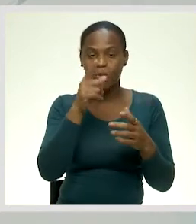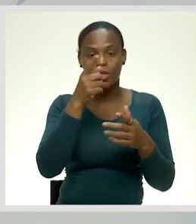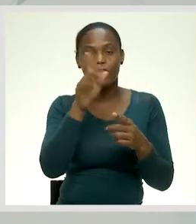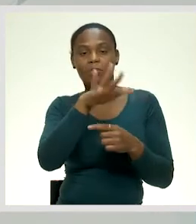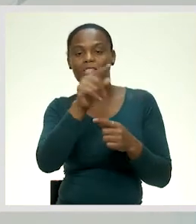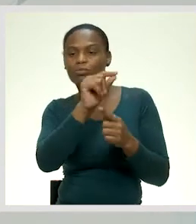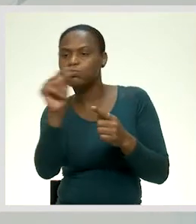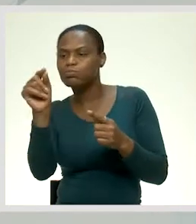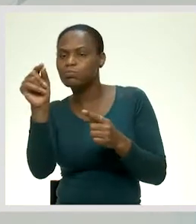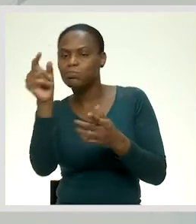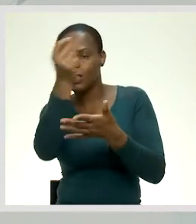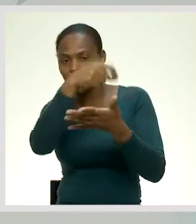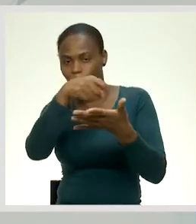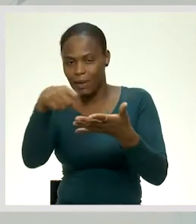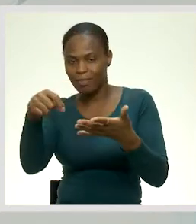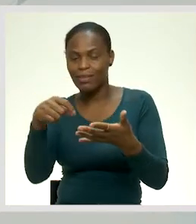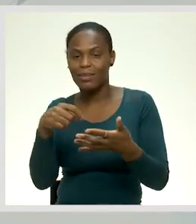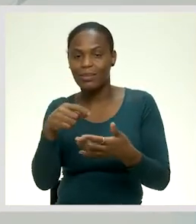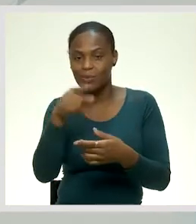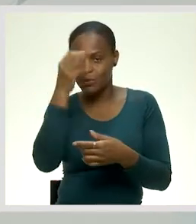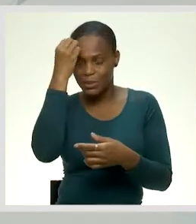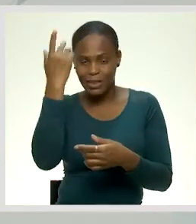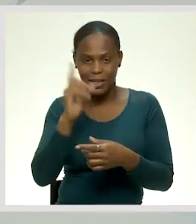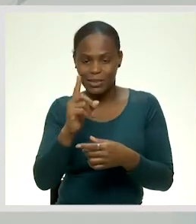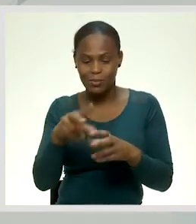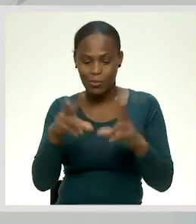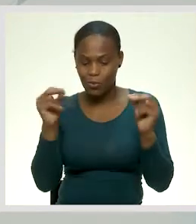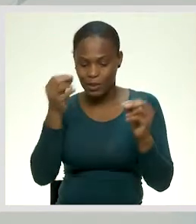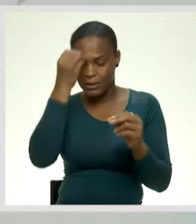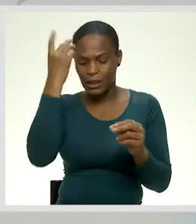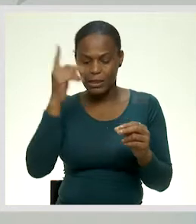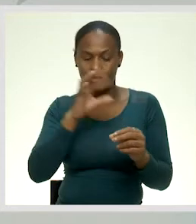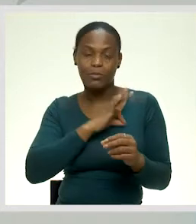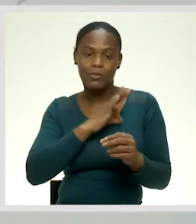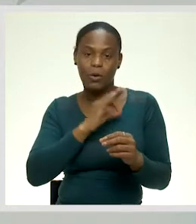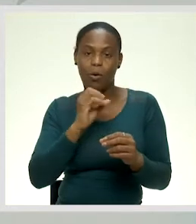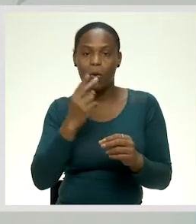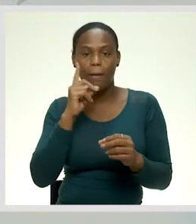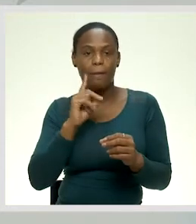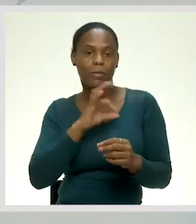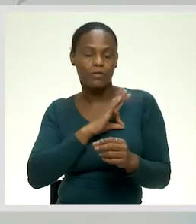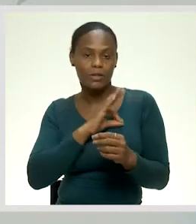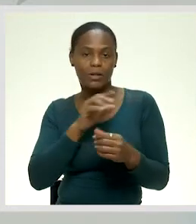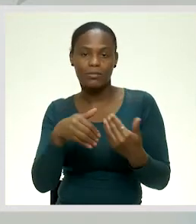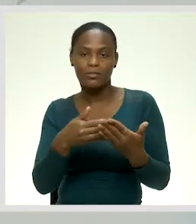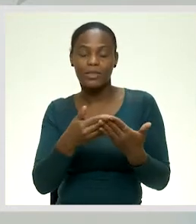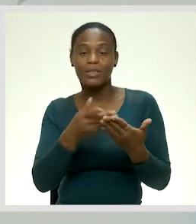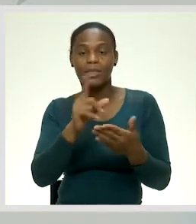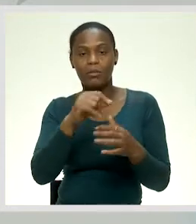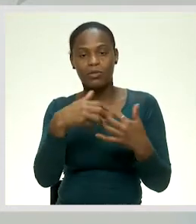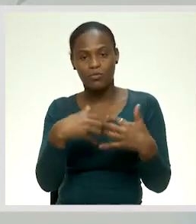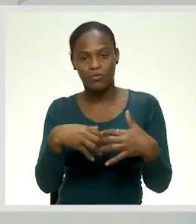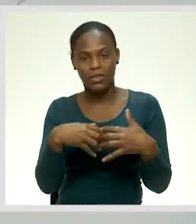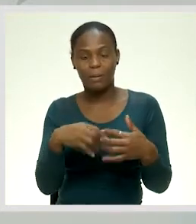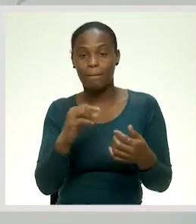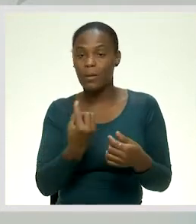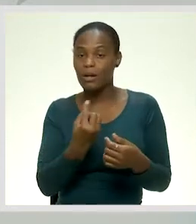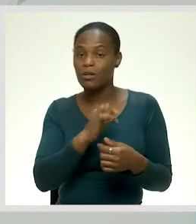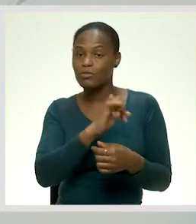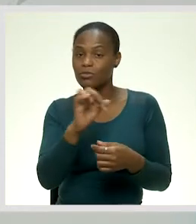vazios em branco e não esquecer nunca levar ao professor ou à professora e também levar as dúvidas para que possam